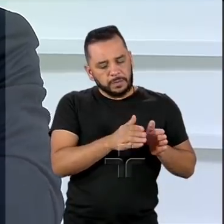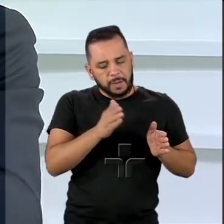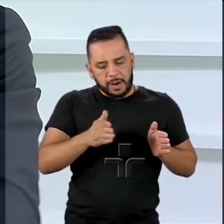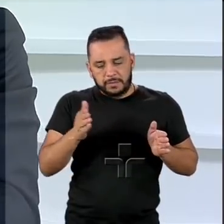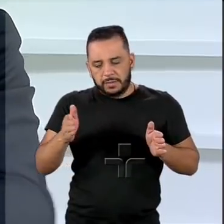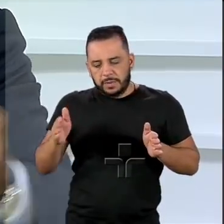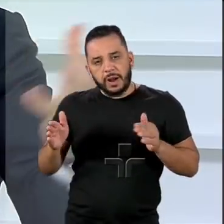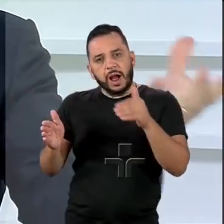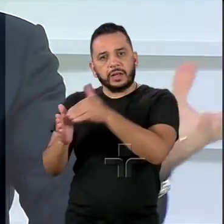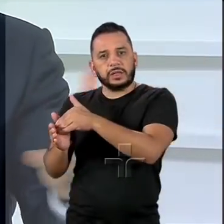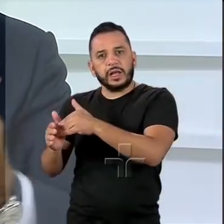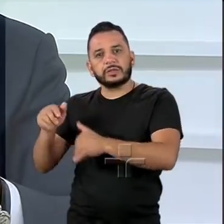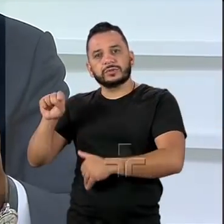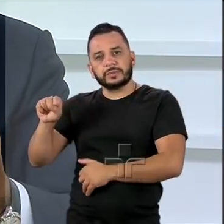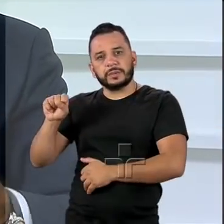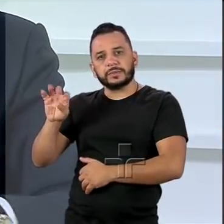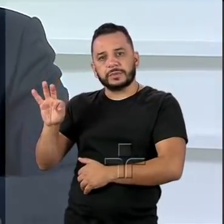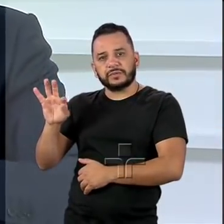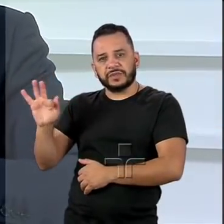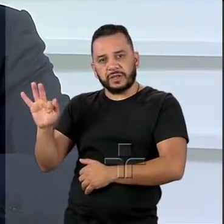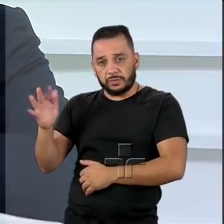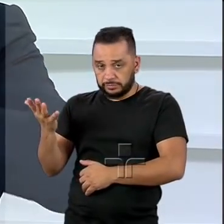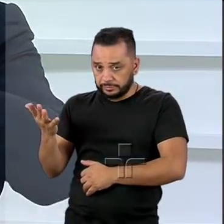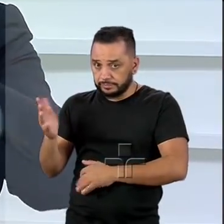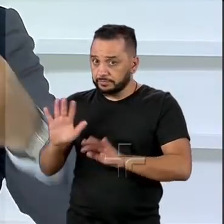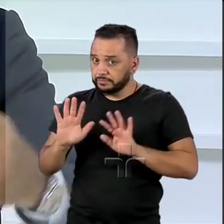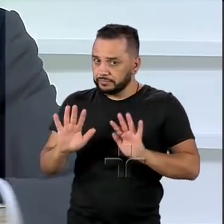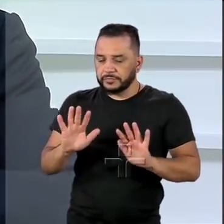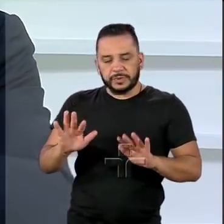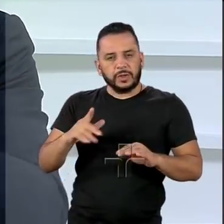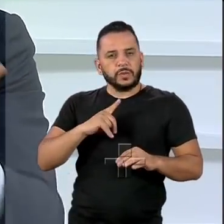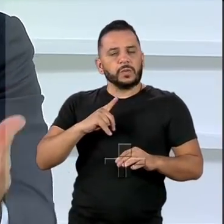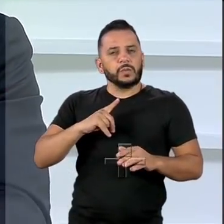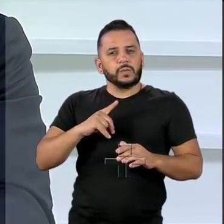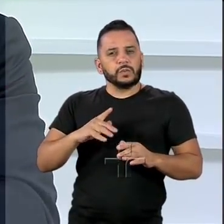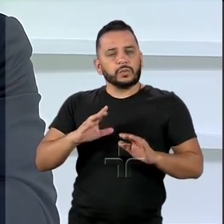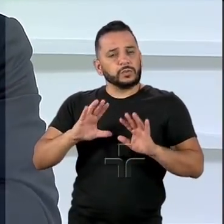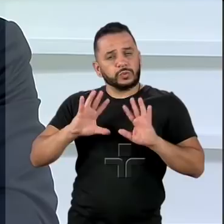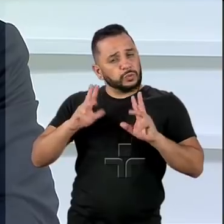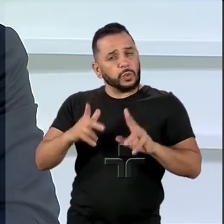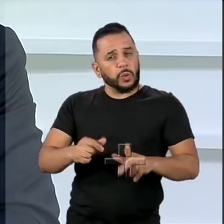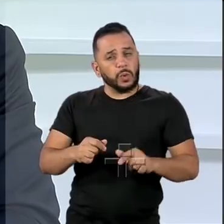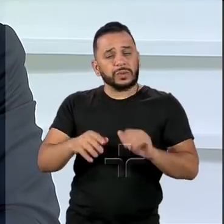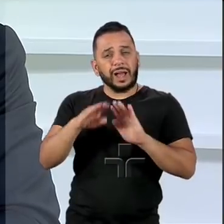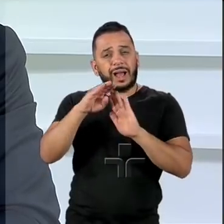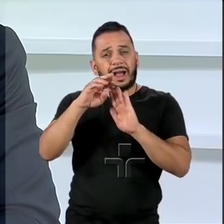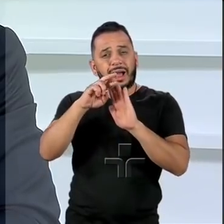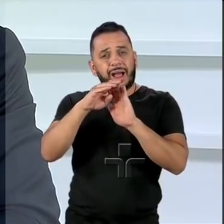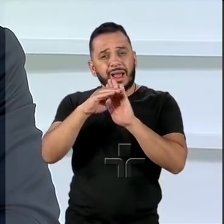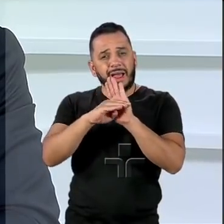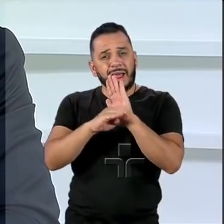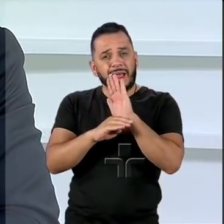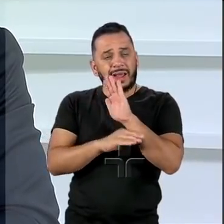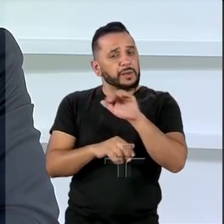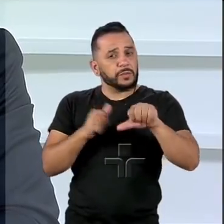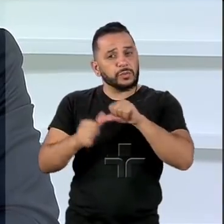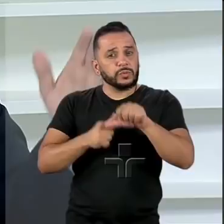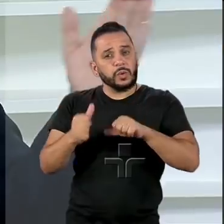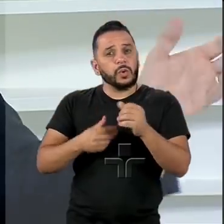Então, mudou em pouco tempo, não é, o regime inteiro do modo como o Supremo Tribunal Federal deve se